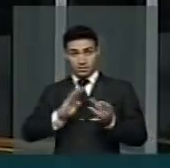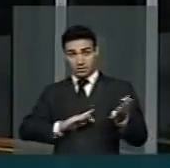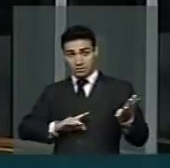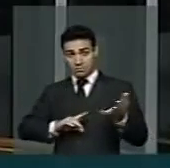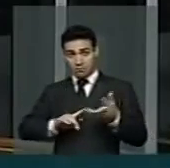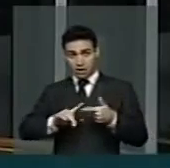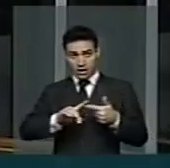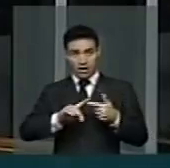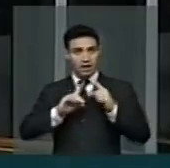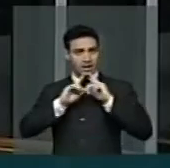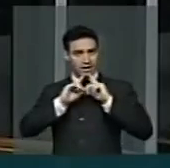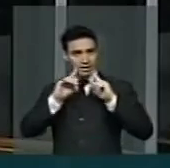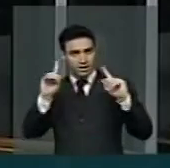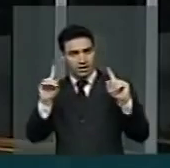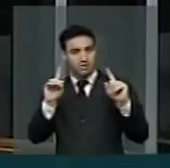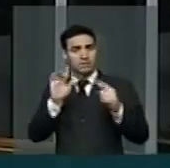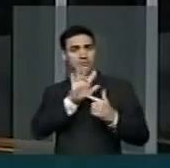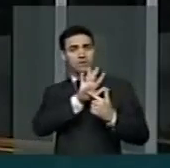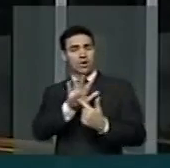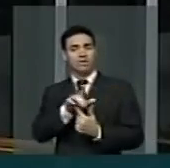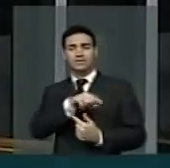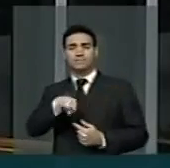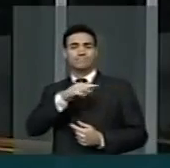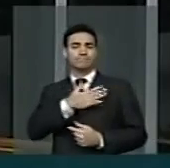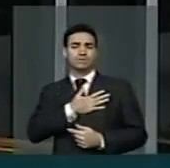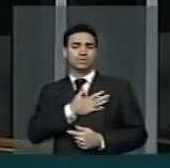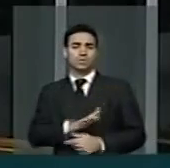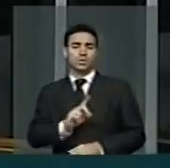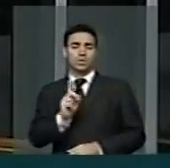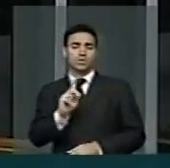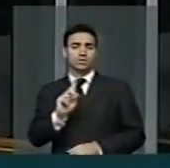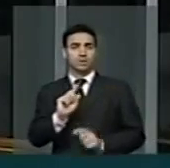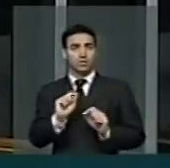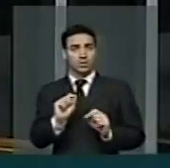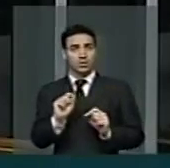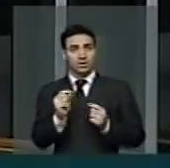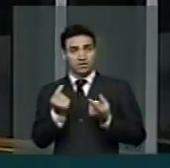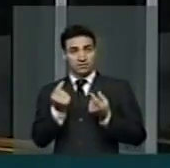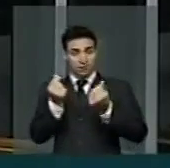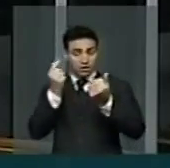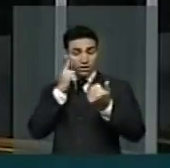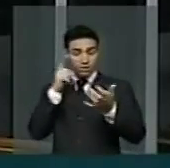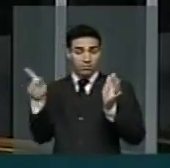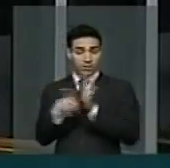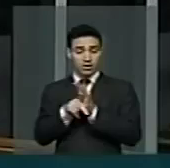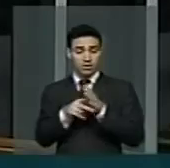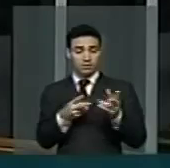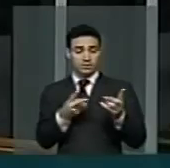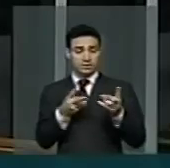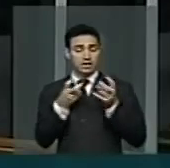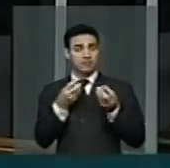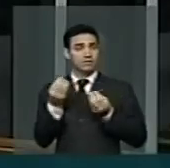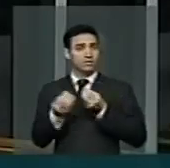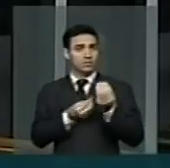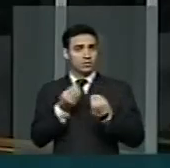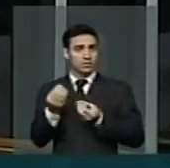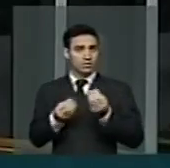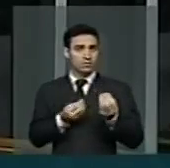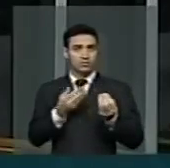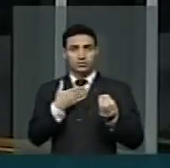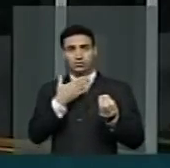reivindicações explicitam a insatisfação com o valor cobrado das tarifas em relação ao nível do